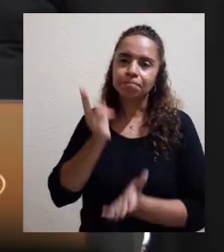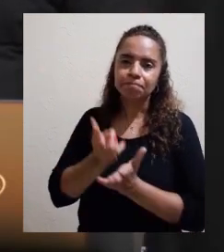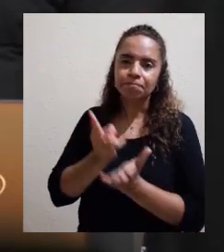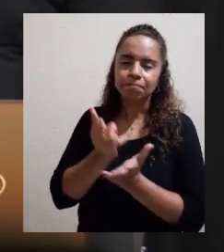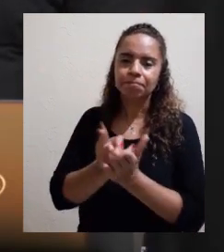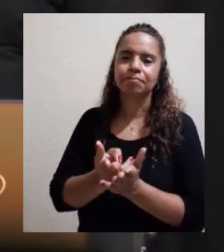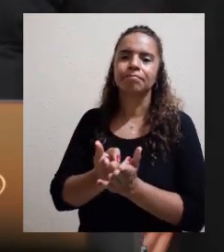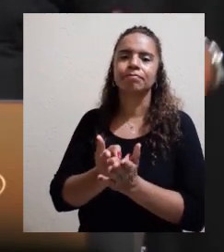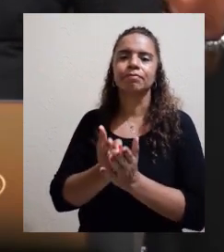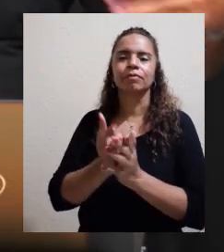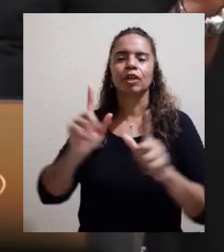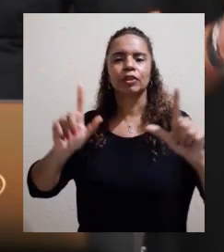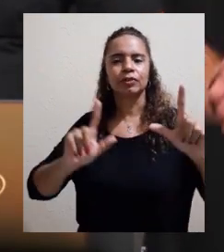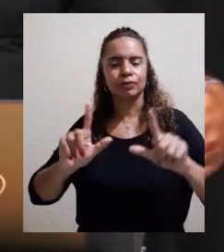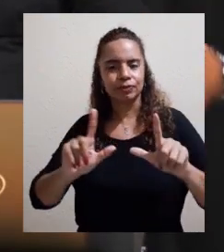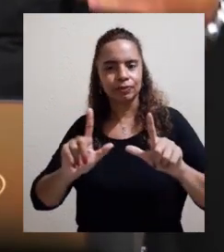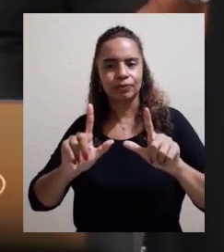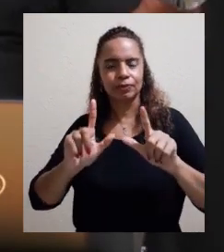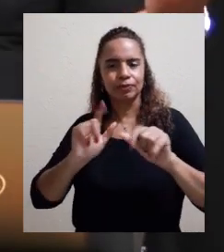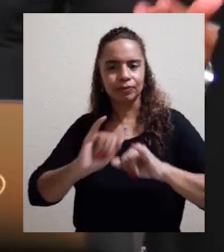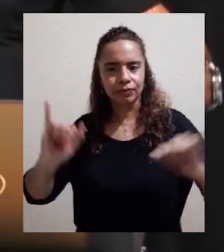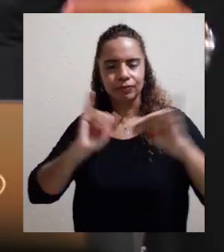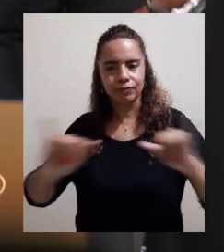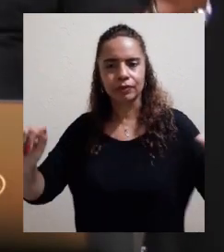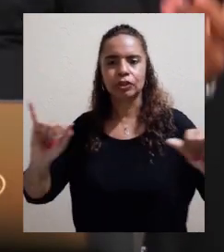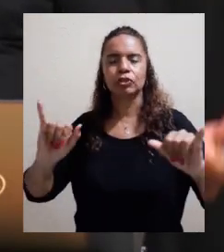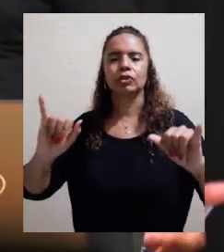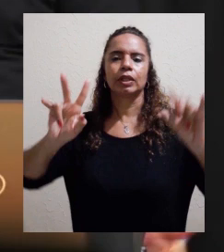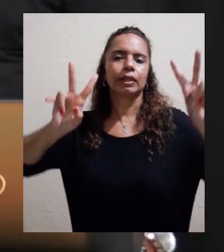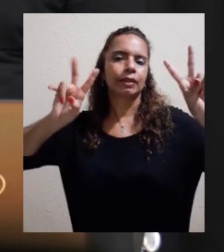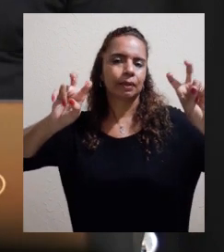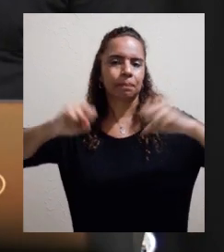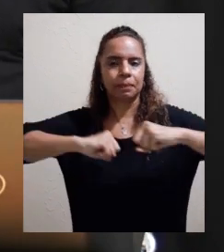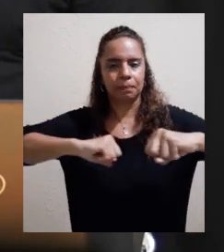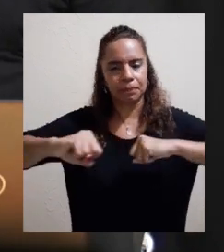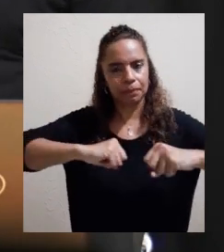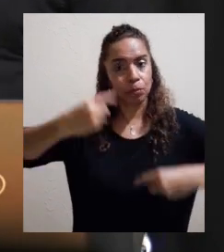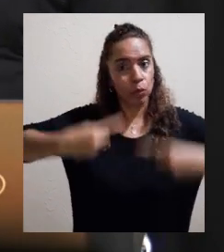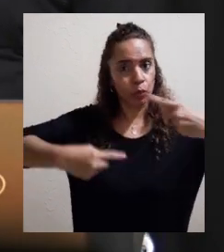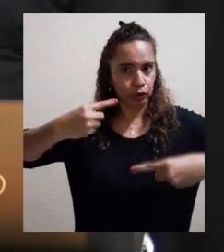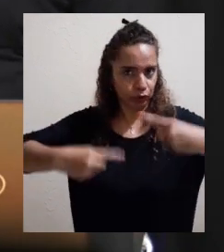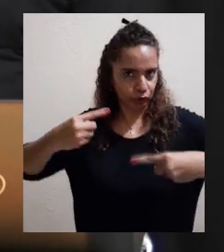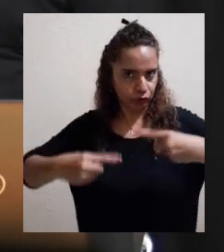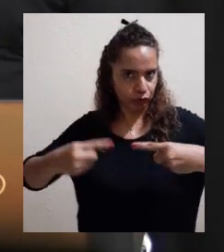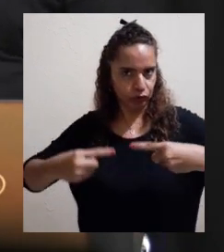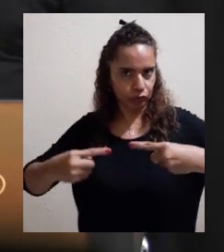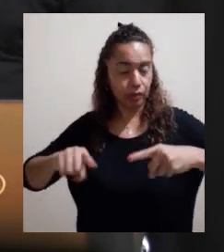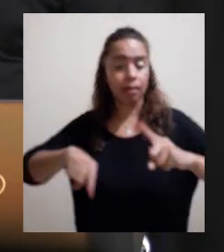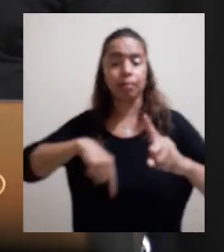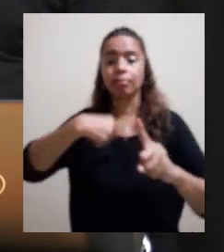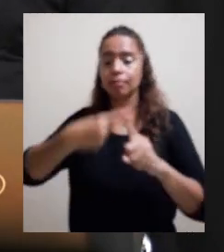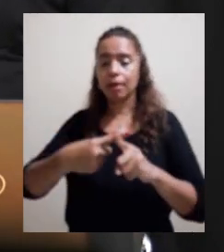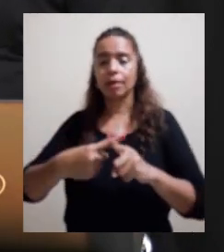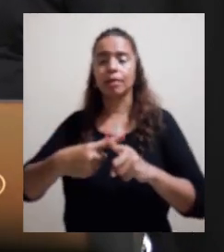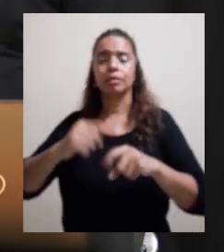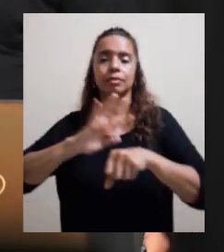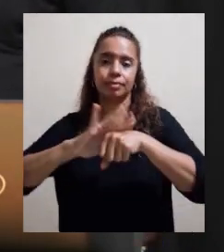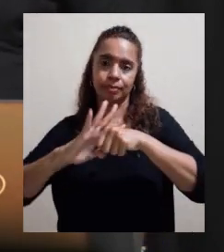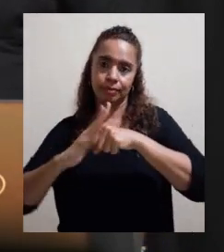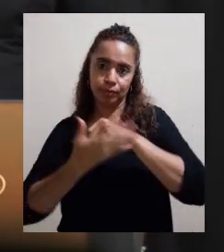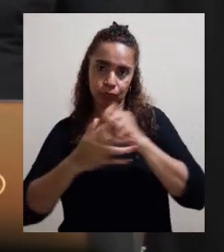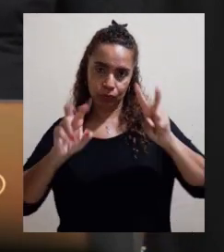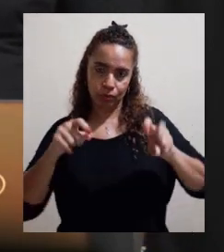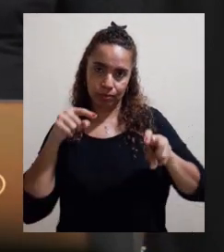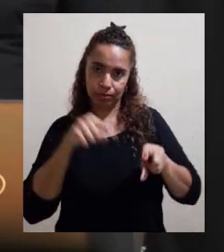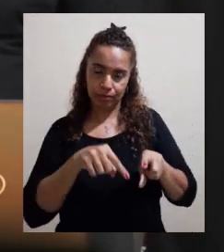esse esquema de vídeos informativos, não só sobre o corona, mas também traga um debate político relevante nessa